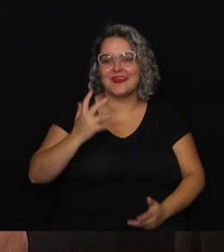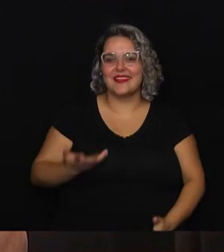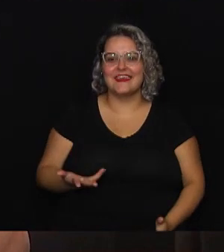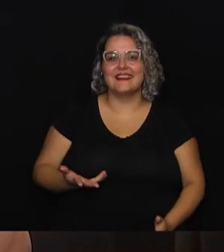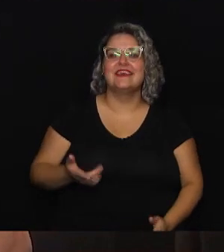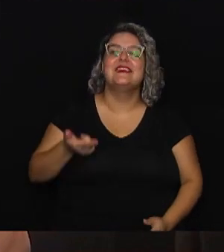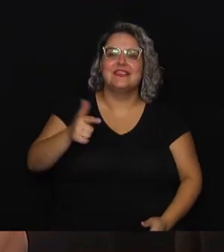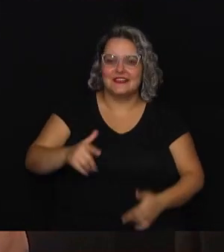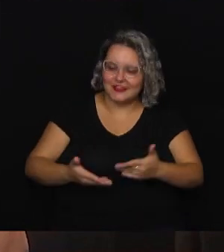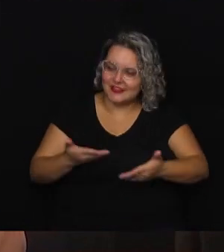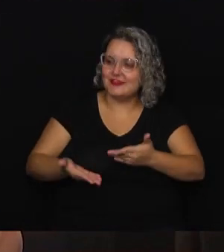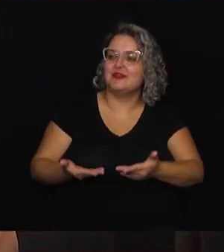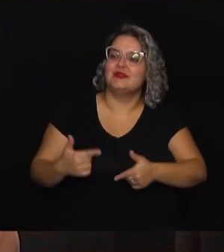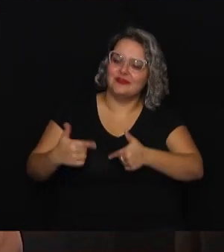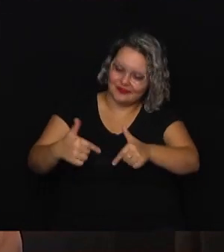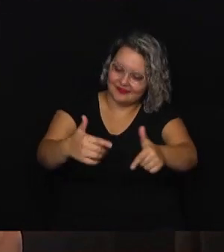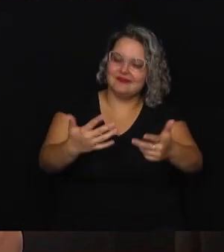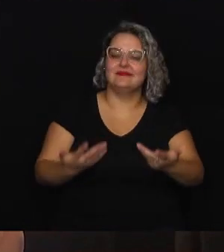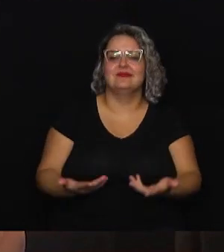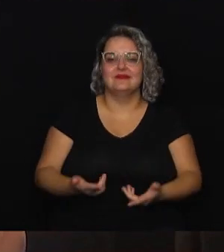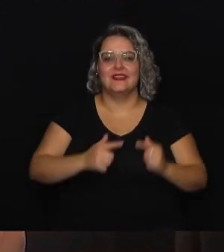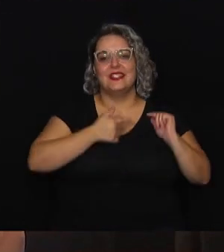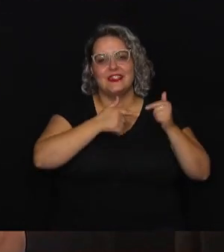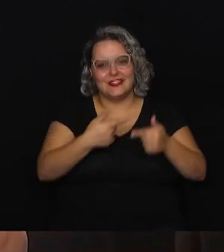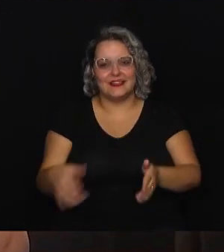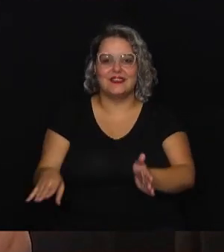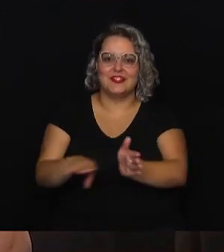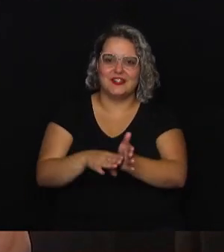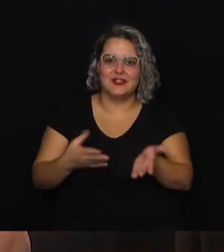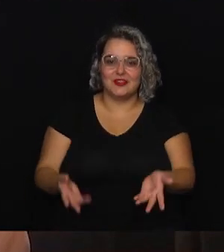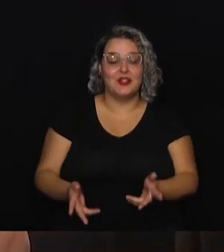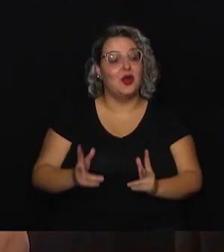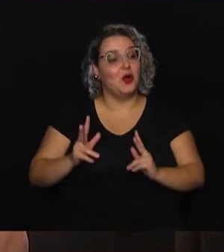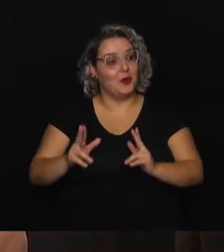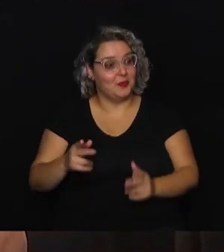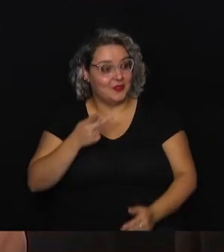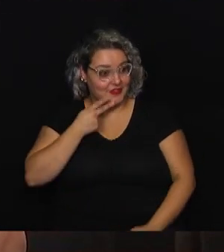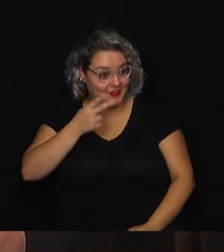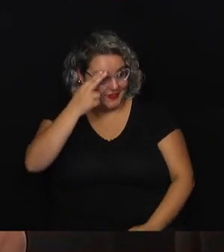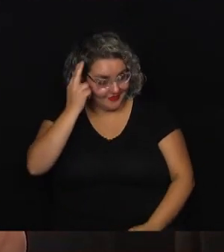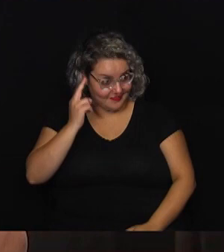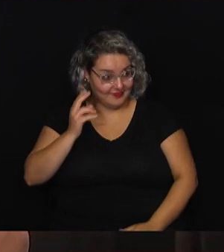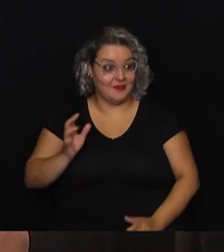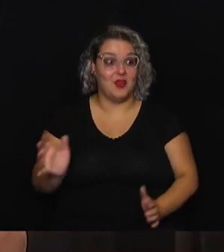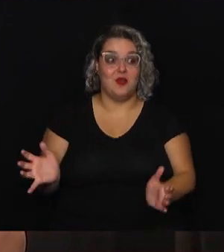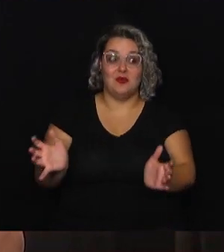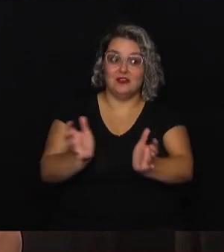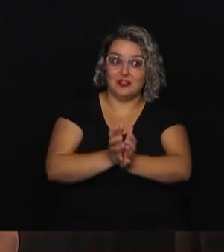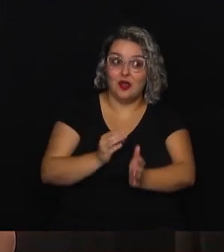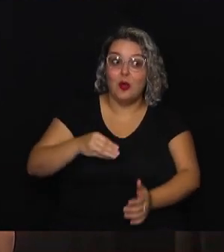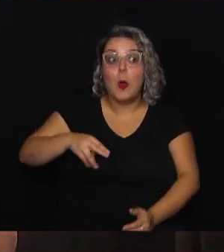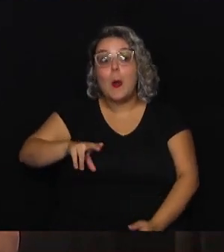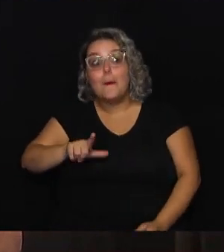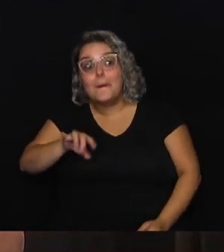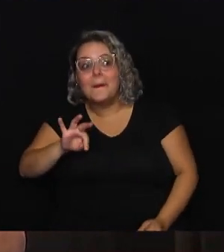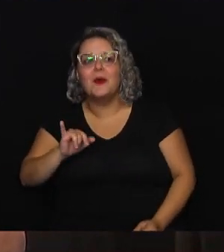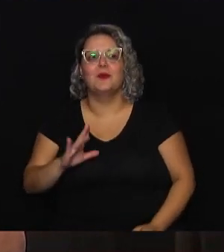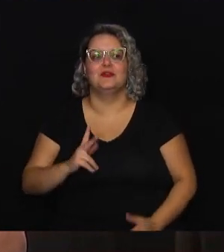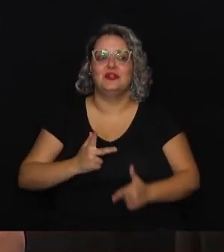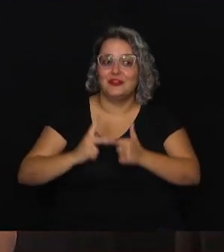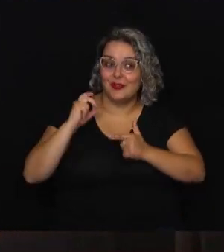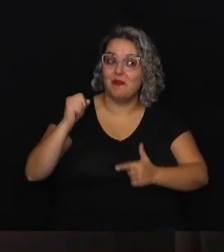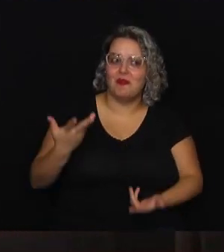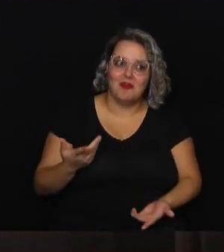a gente trabalha e que a gente passa para essa geração que está vindo. Como disse o Gabriel Castro, um time multicampeão. E a pergunta que fica, claro, não poderia